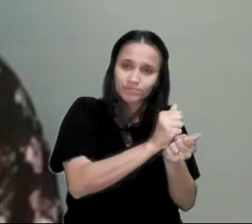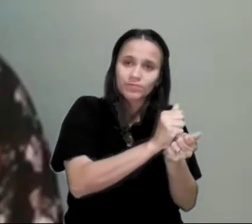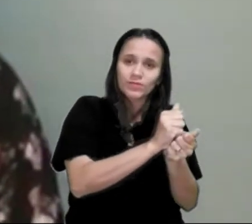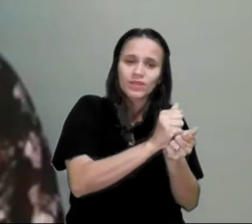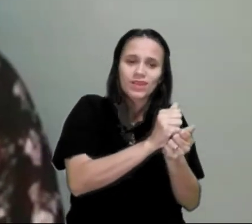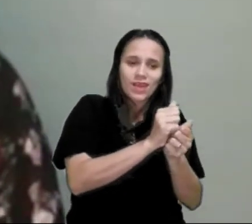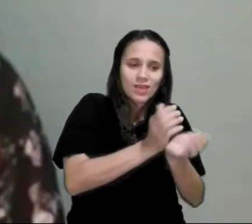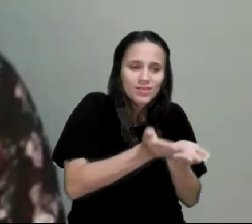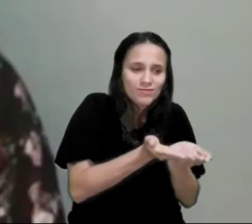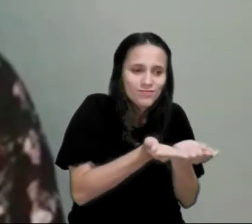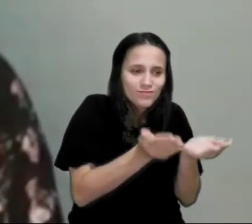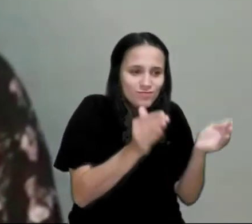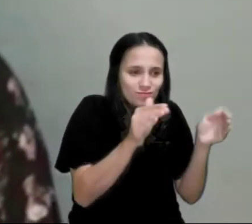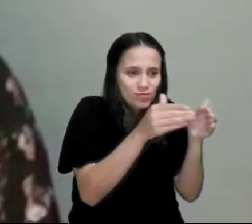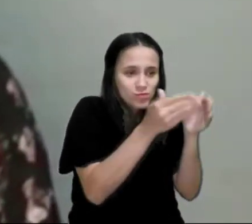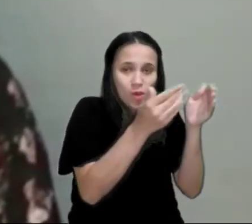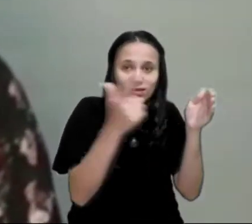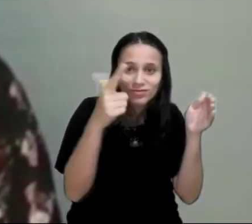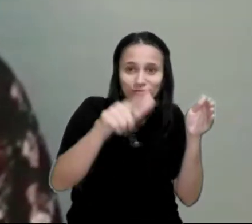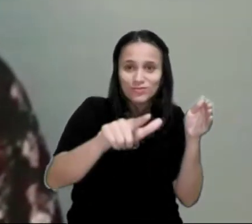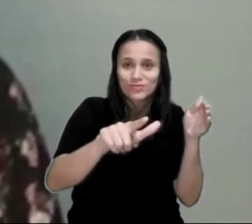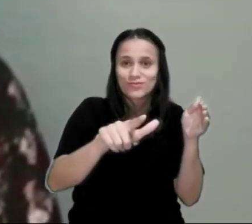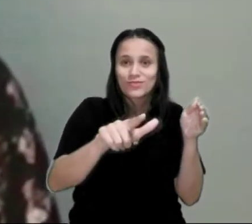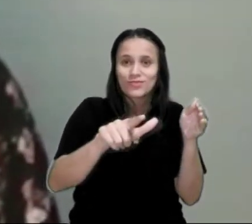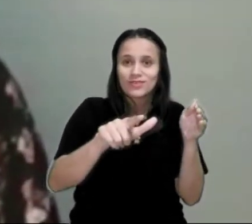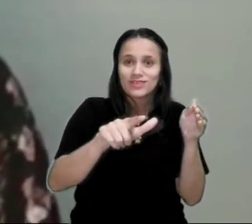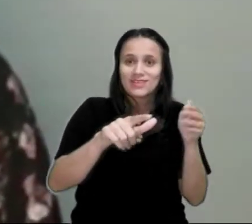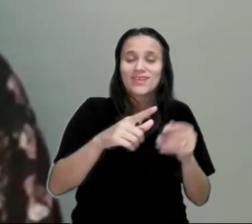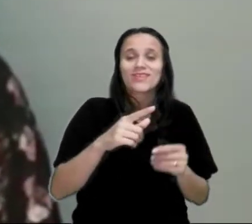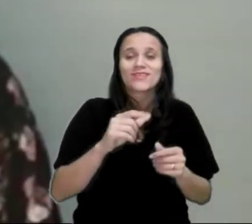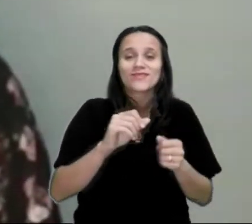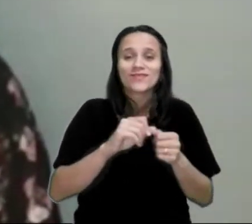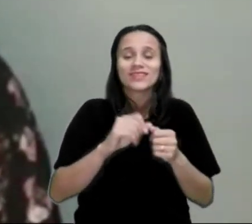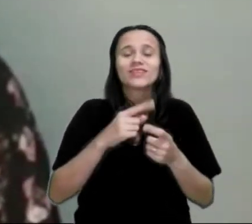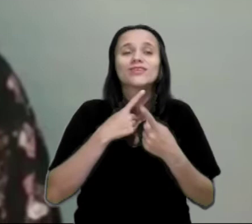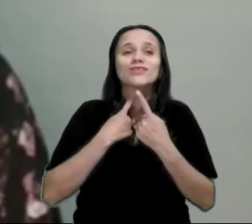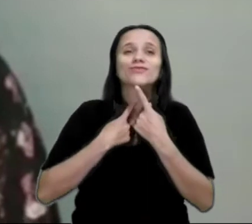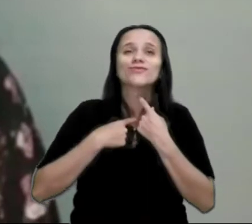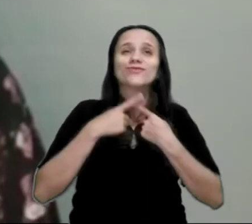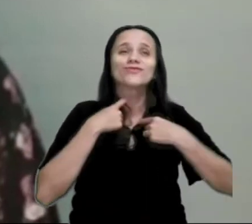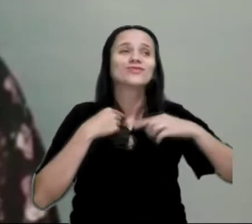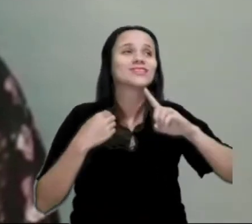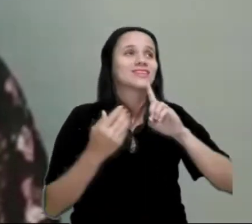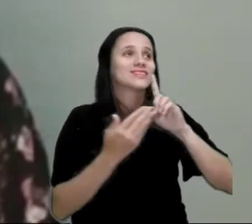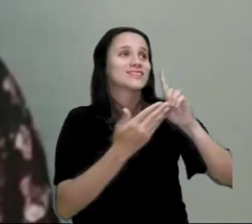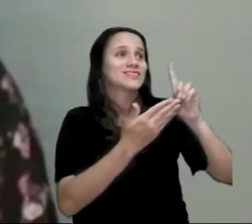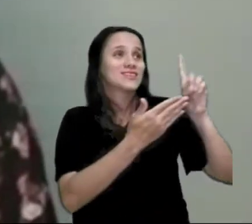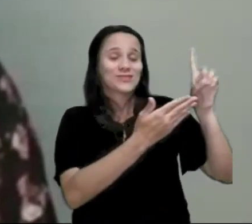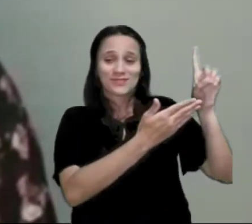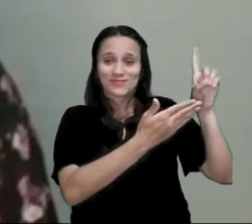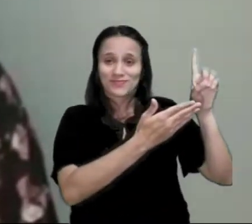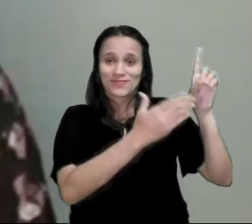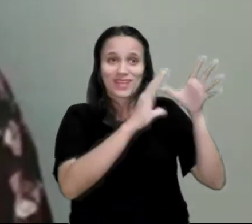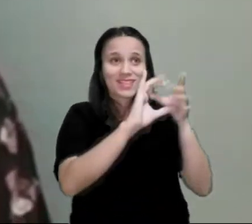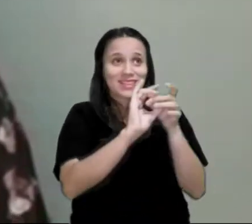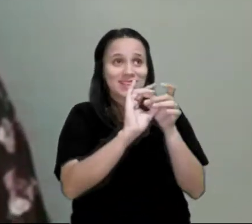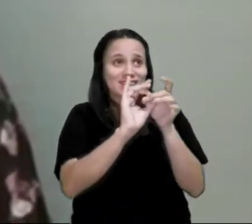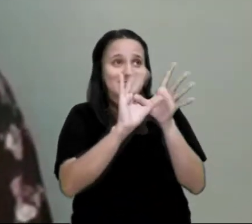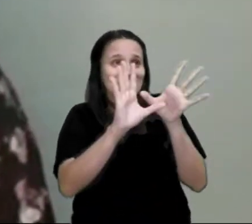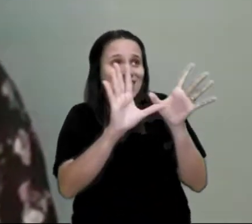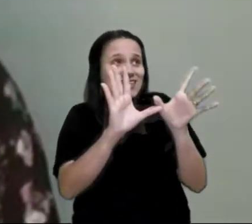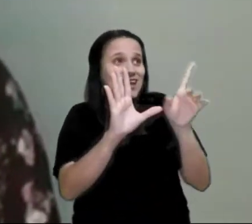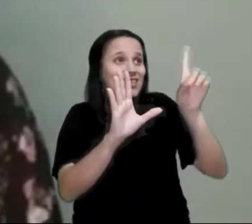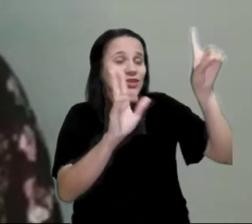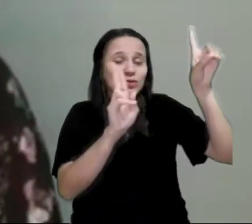vontade. Que nós possamos estar no centro da vontade de Deus, que nós possamos nos deixar ser moldados pelo